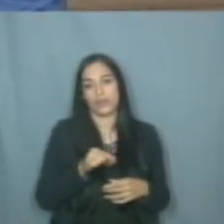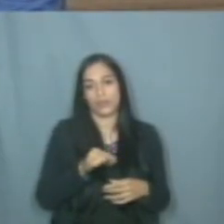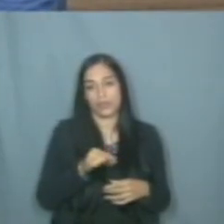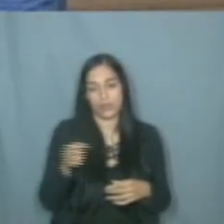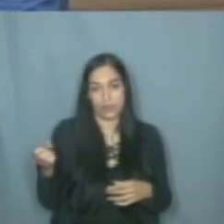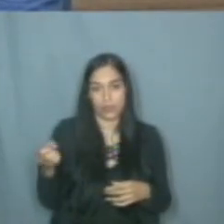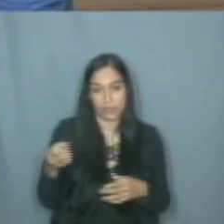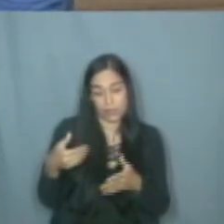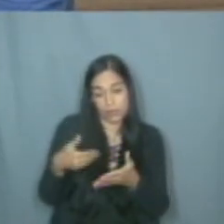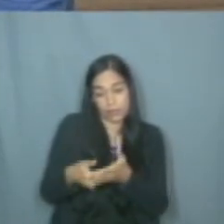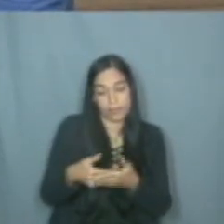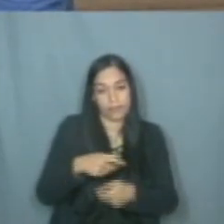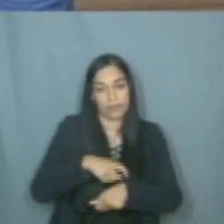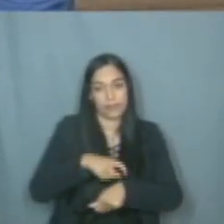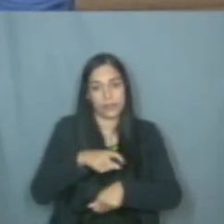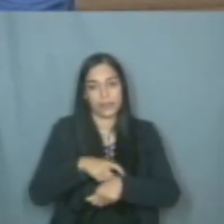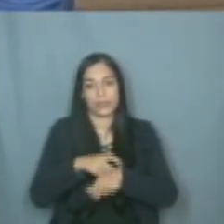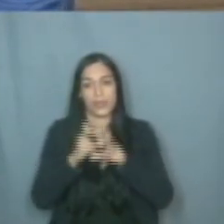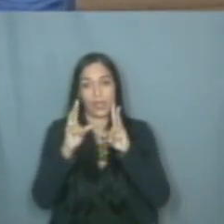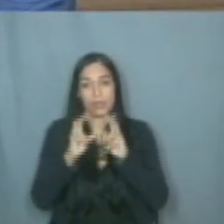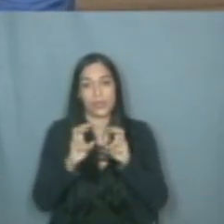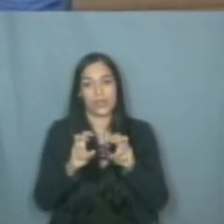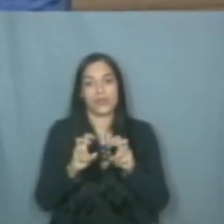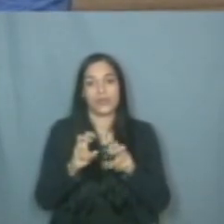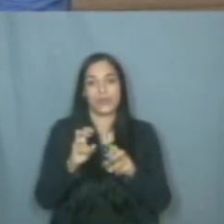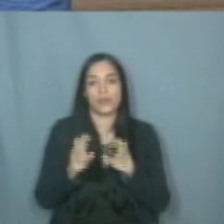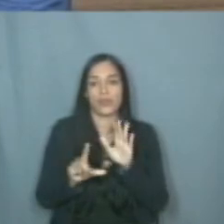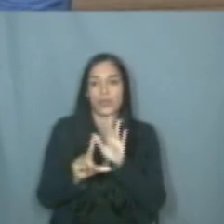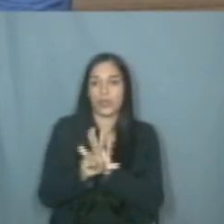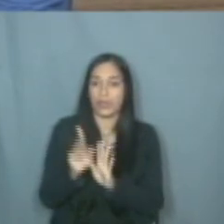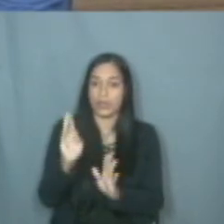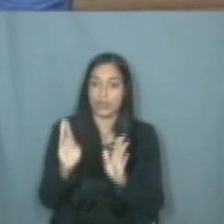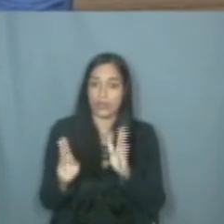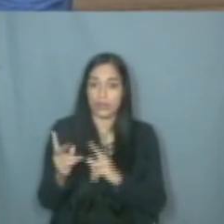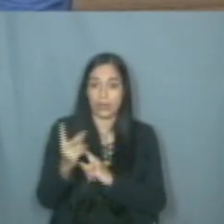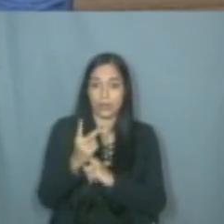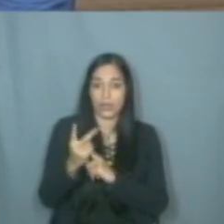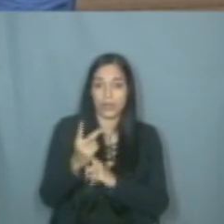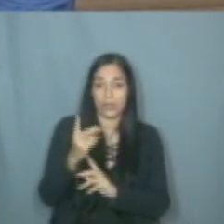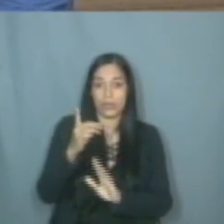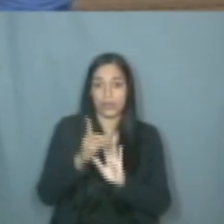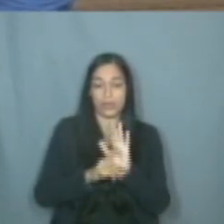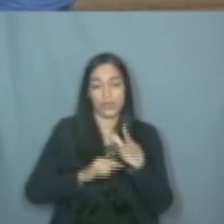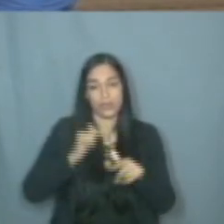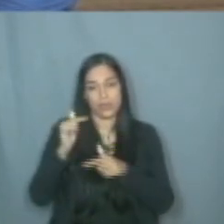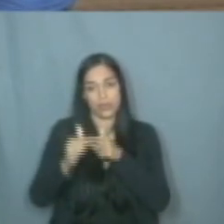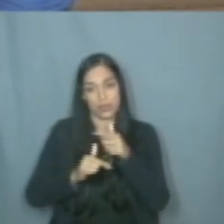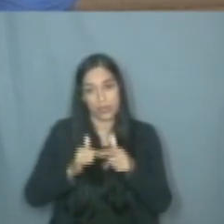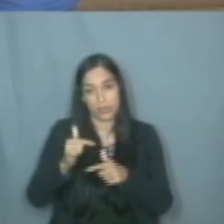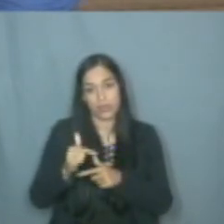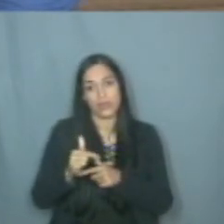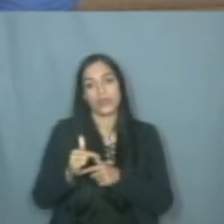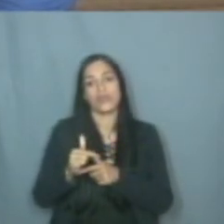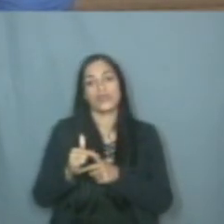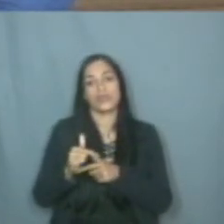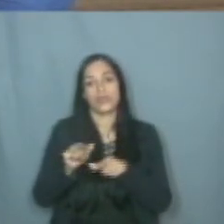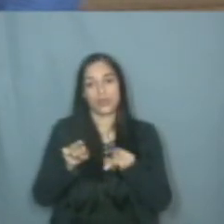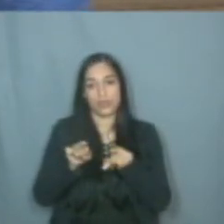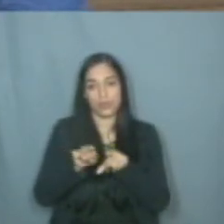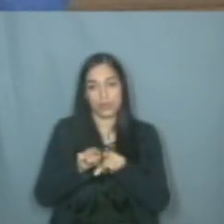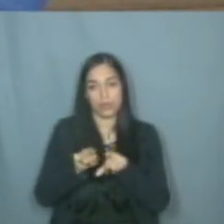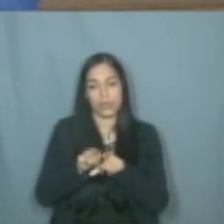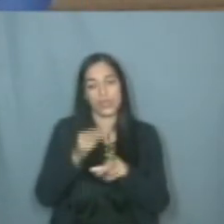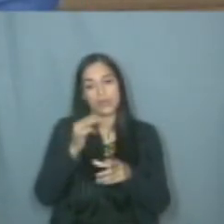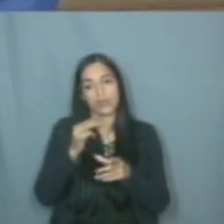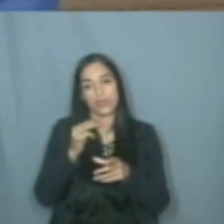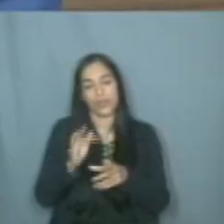recentemente, assegurando-se a observância dos prazos legais, a proteção dos direitos trabalhistas e a prevenção de litígios